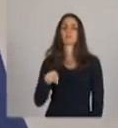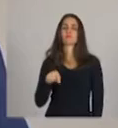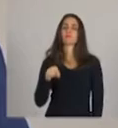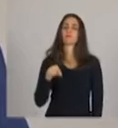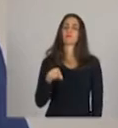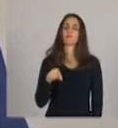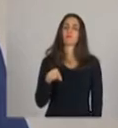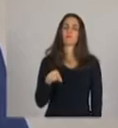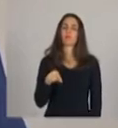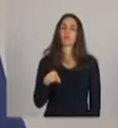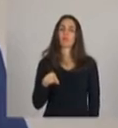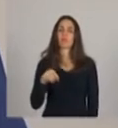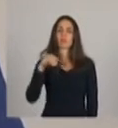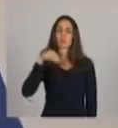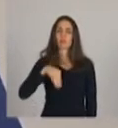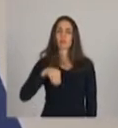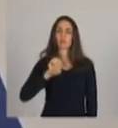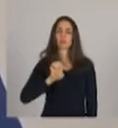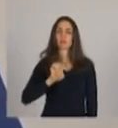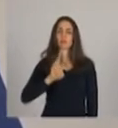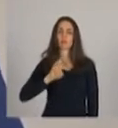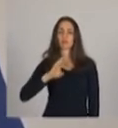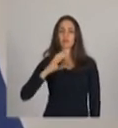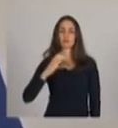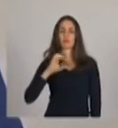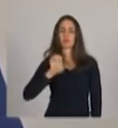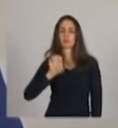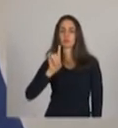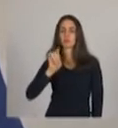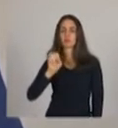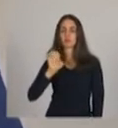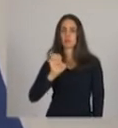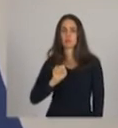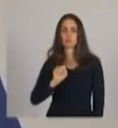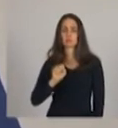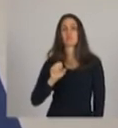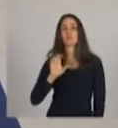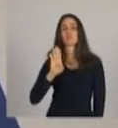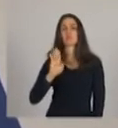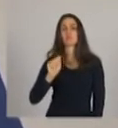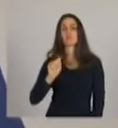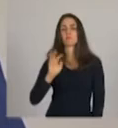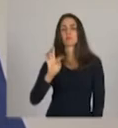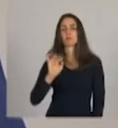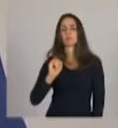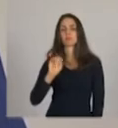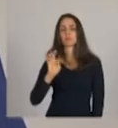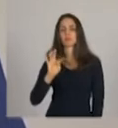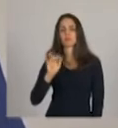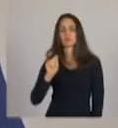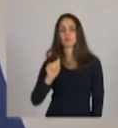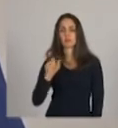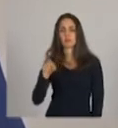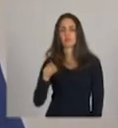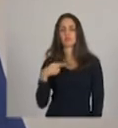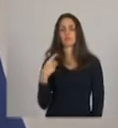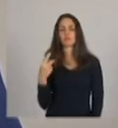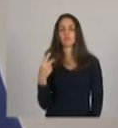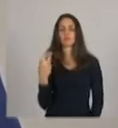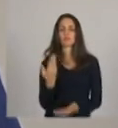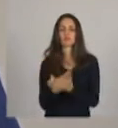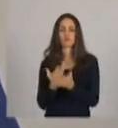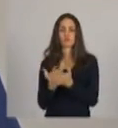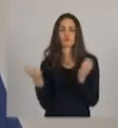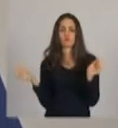a nossa Mercedes Batista e passa a estudar com ela, e